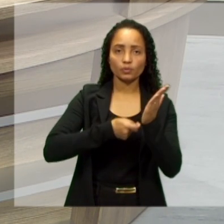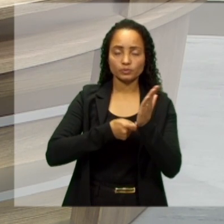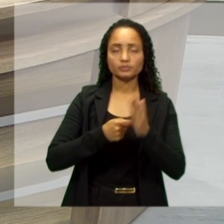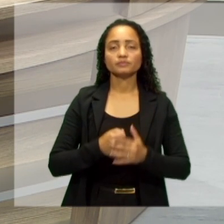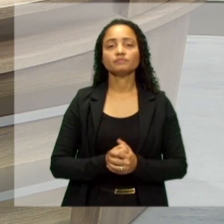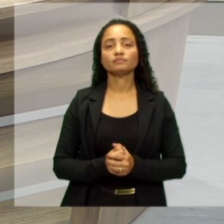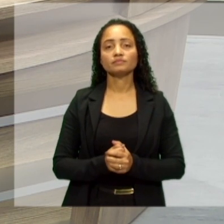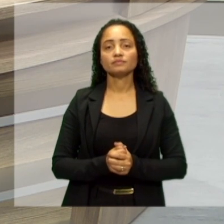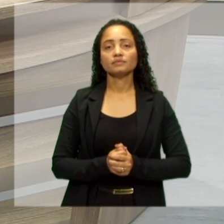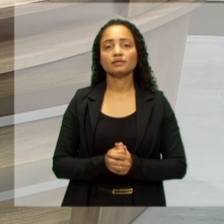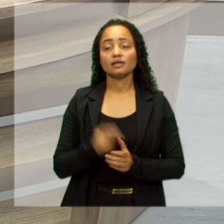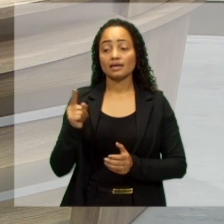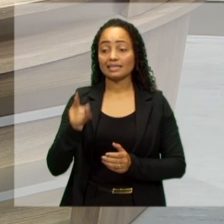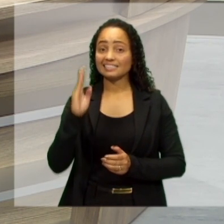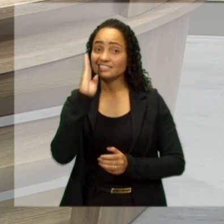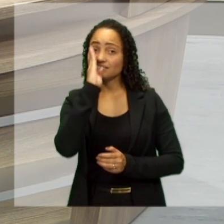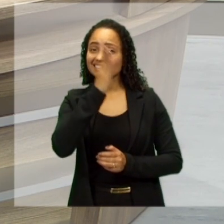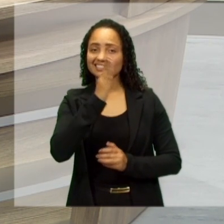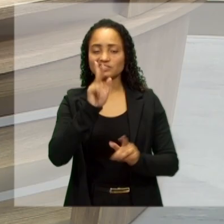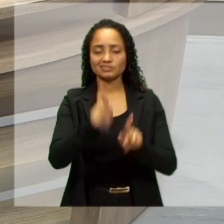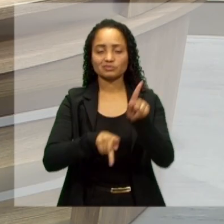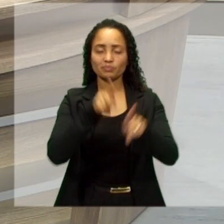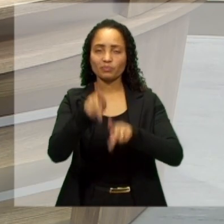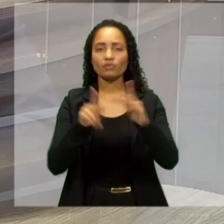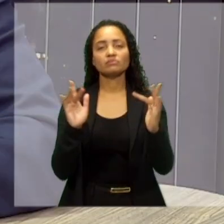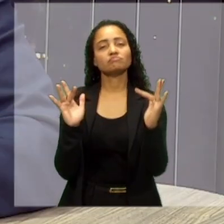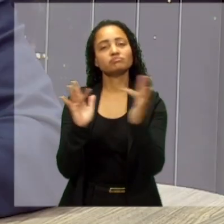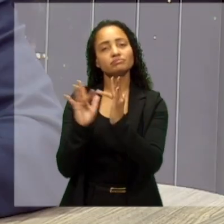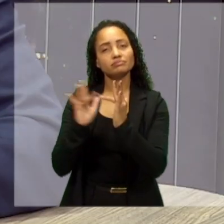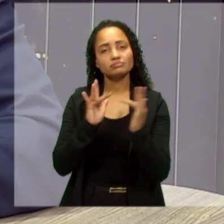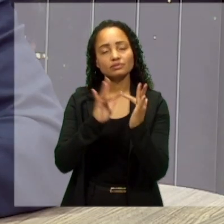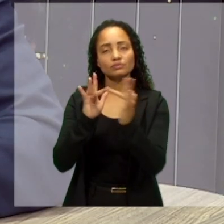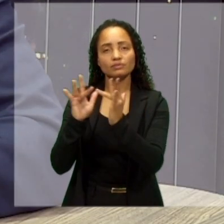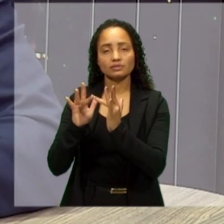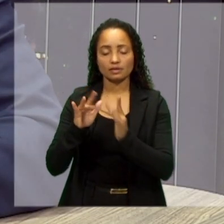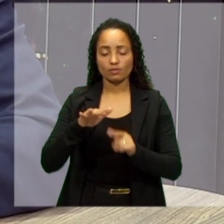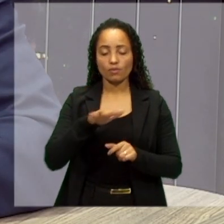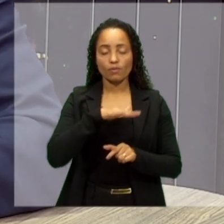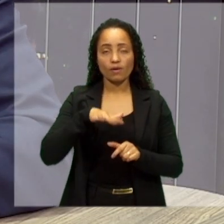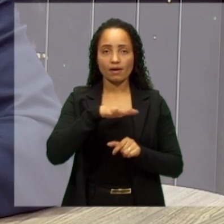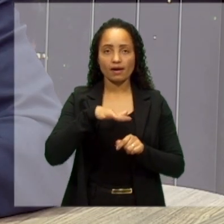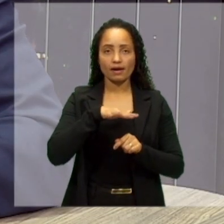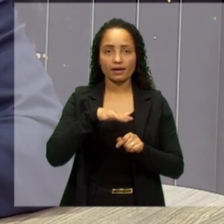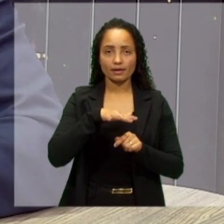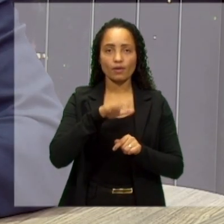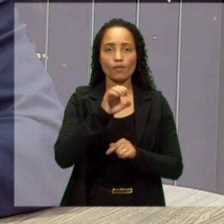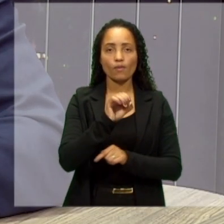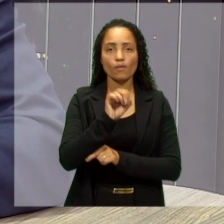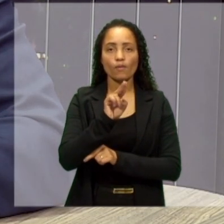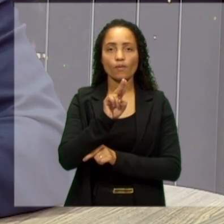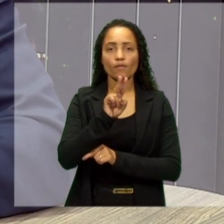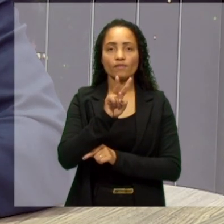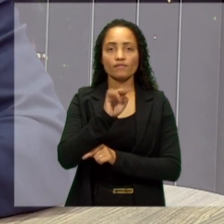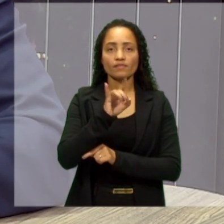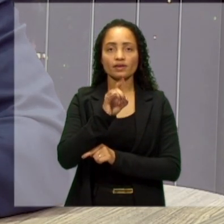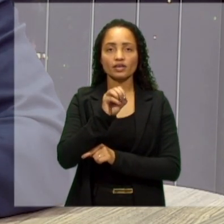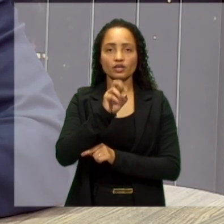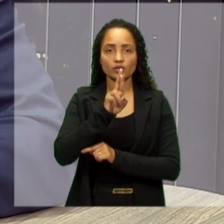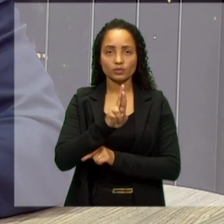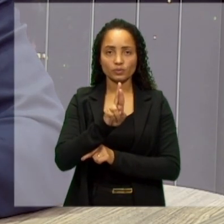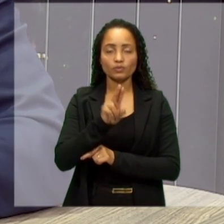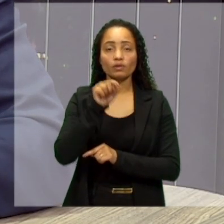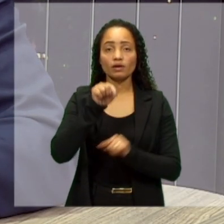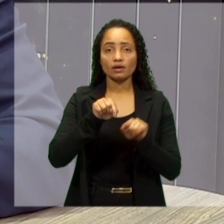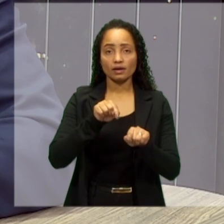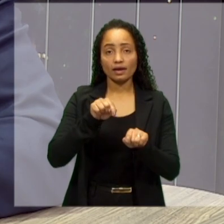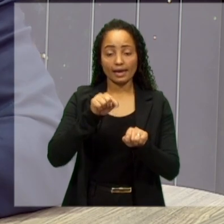abertura diretamente com a população, com a sociedade civil, o cargo de ouvidor, ele é eleito pela sociedade civil e ele faz essa